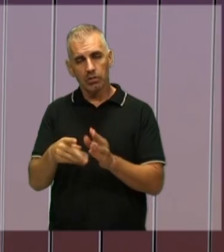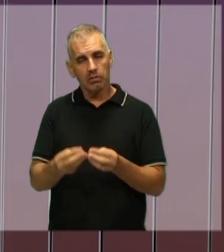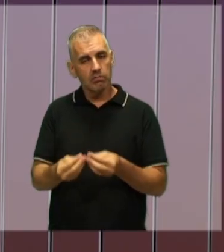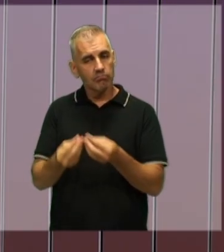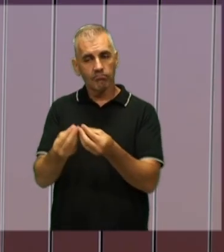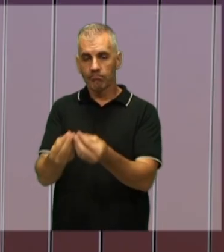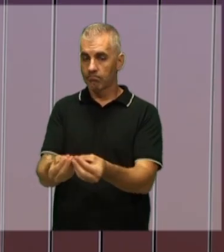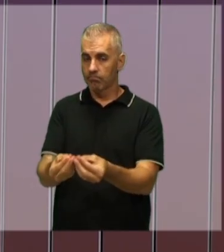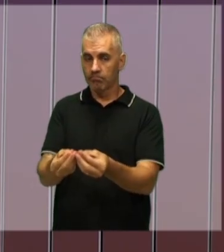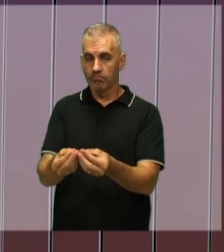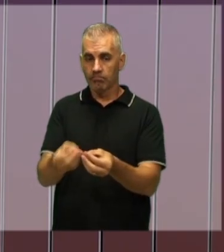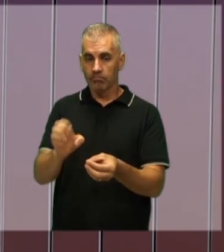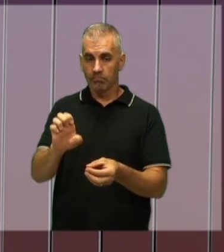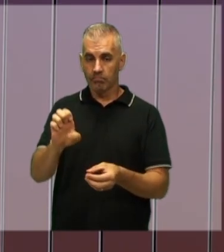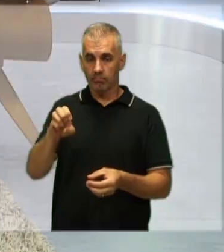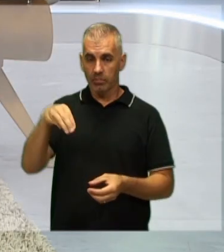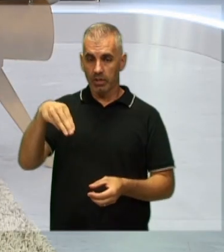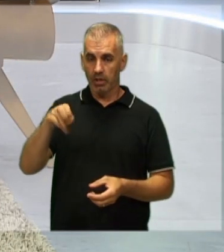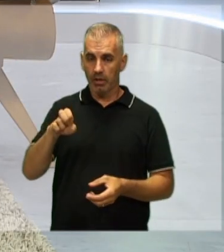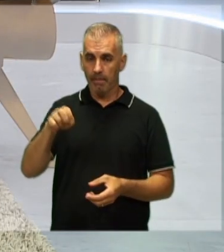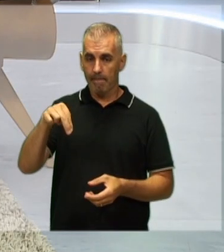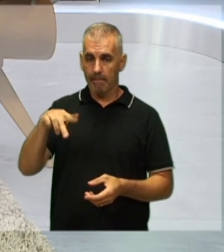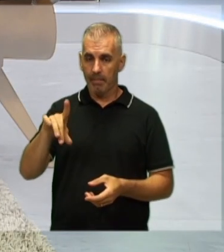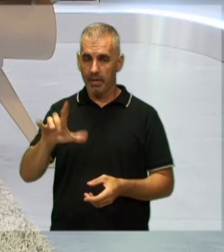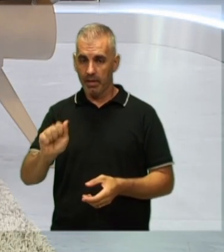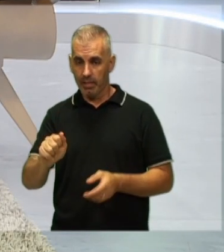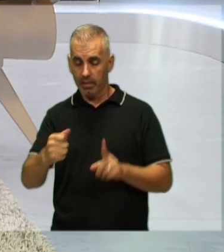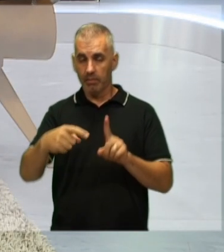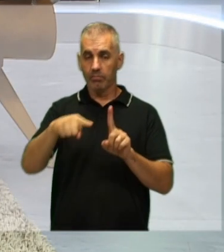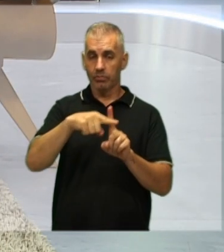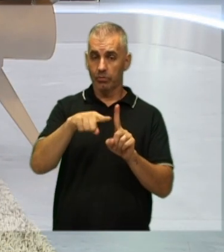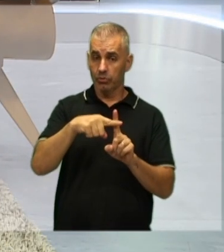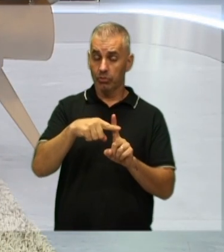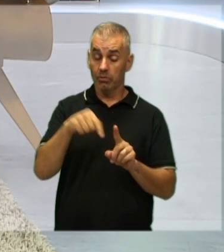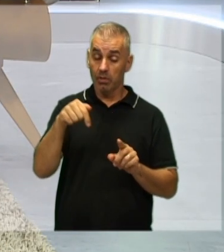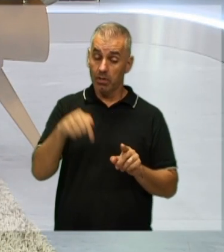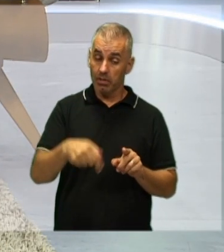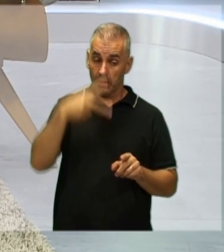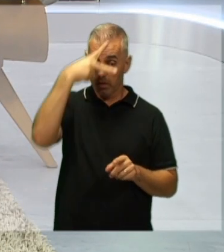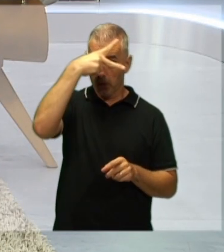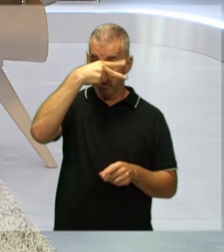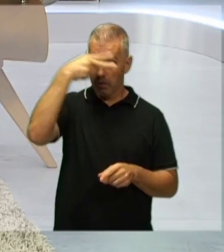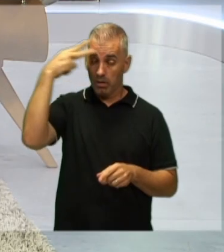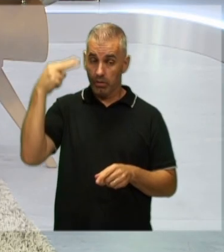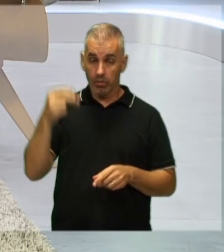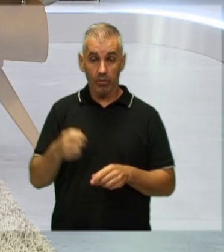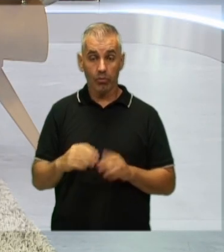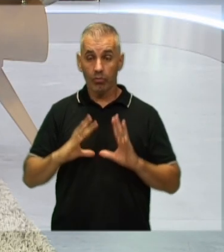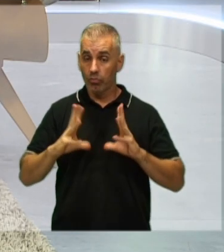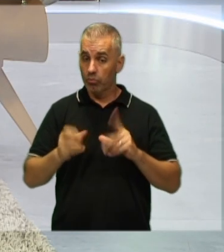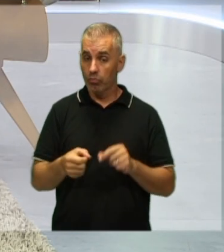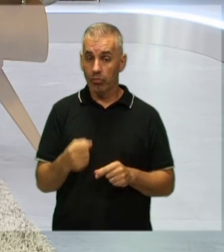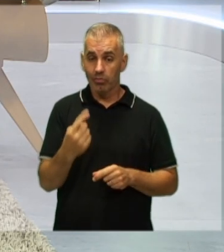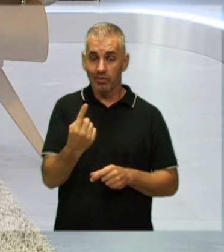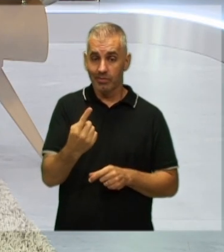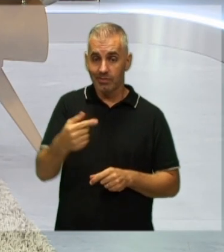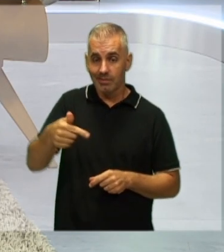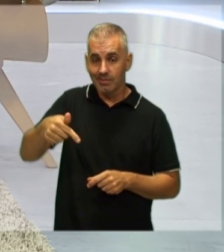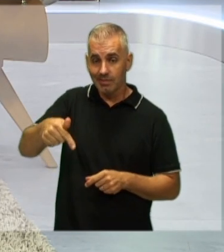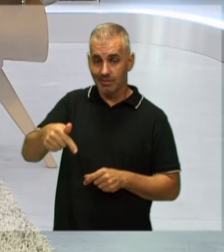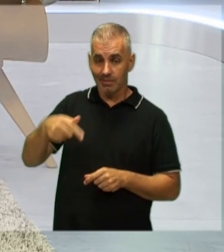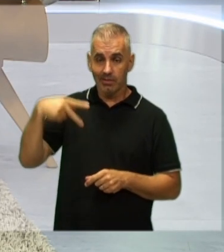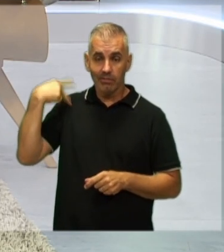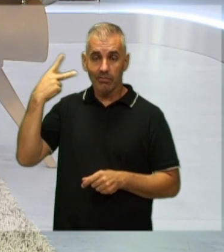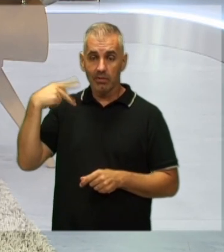O prefeito Robson não trabalha com a oposição assim aqui. Todos os 17 vereadores, situação e oposição, ganham o mesmo